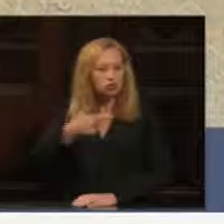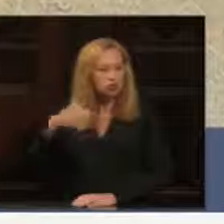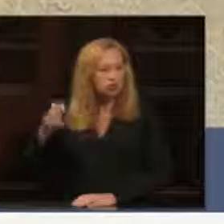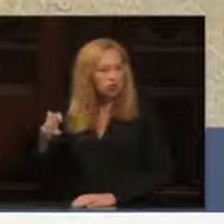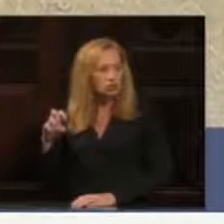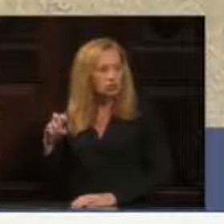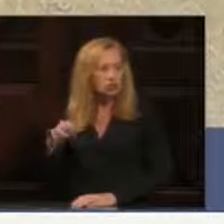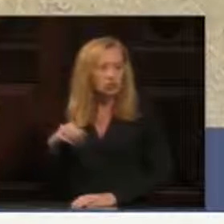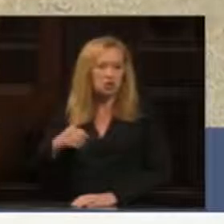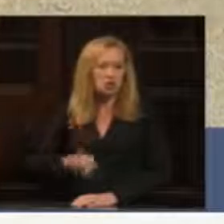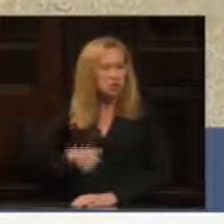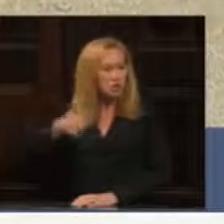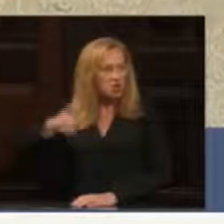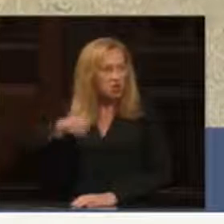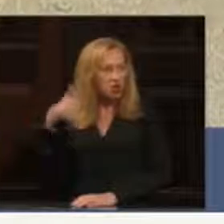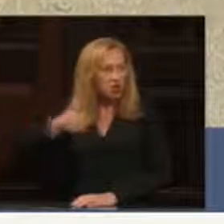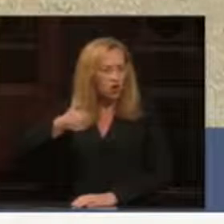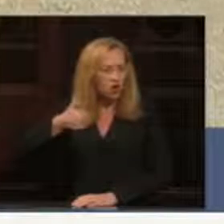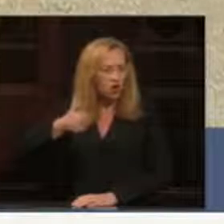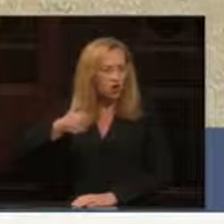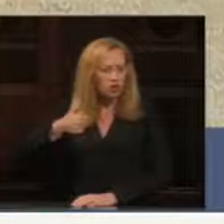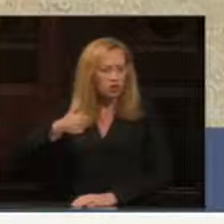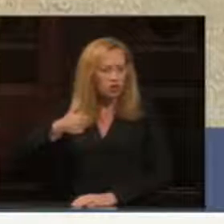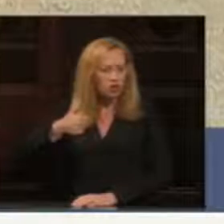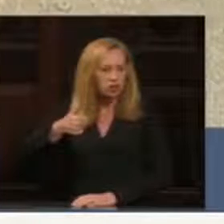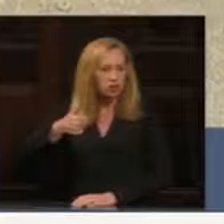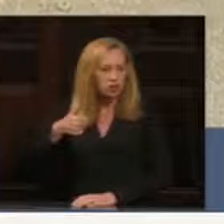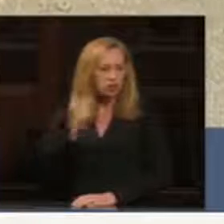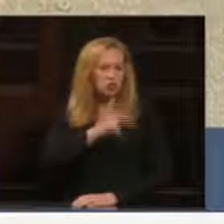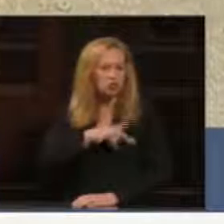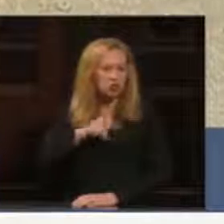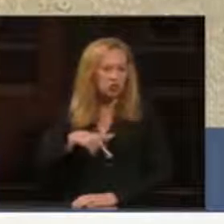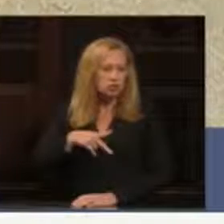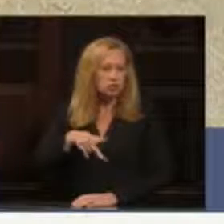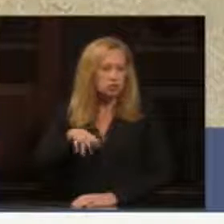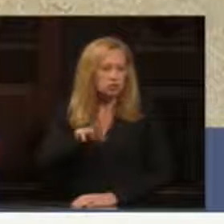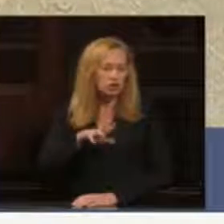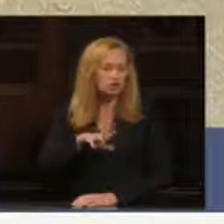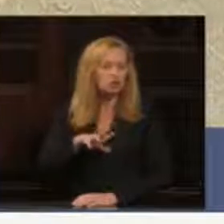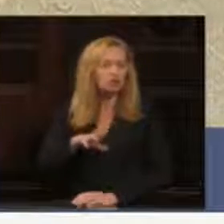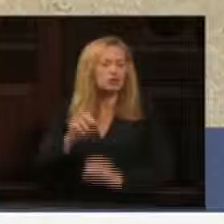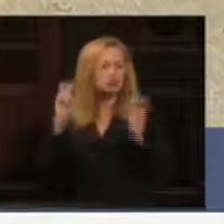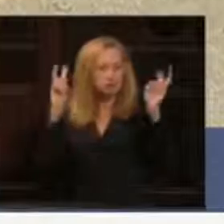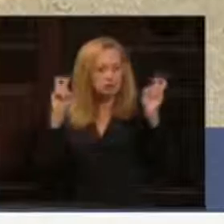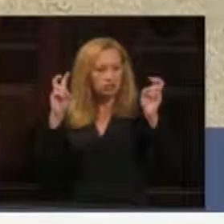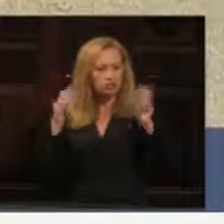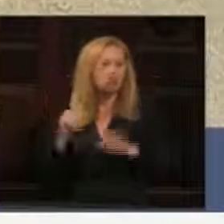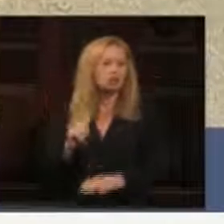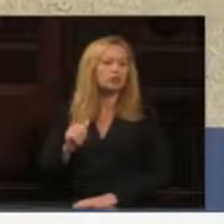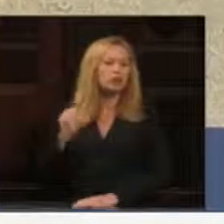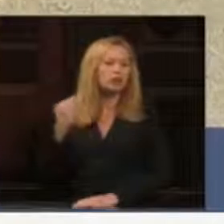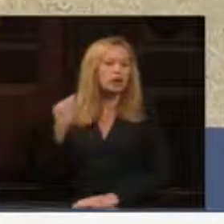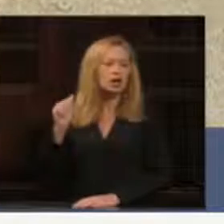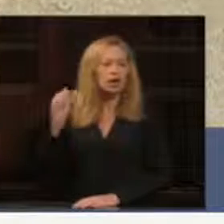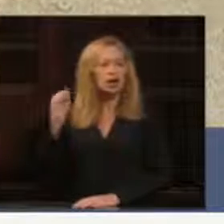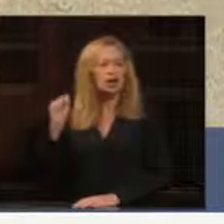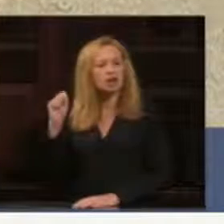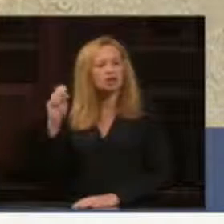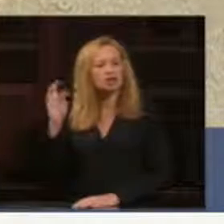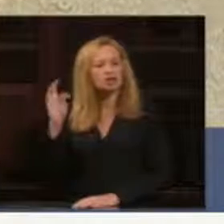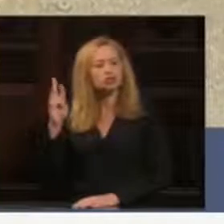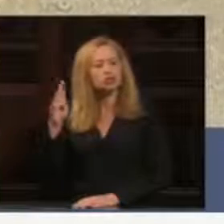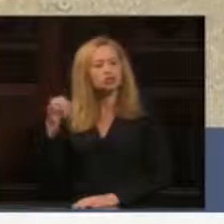físicos e astrônomos do mundo. E realmente quebra muito dos paradigmas de